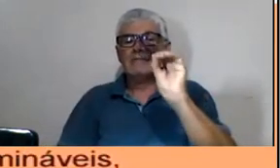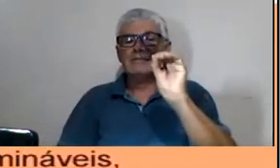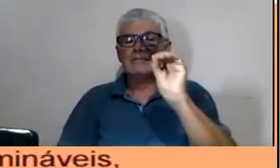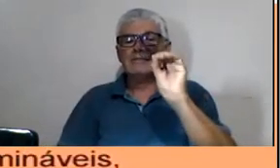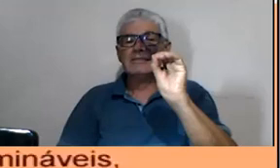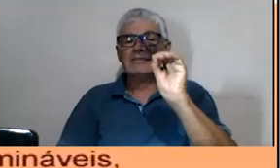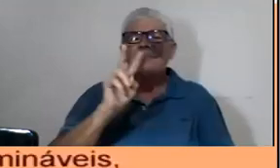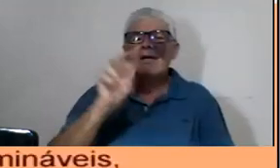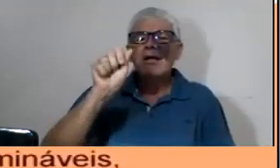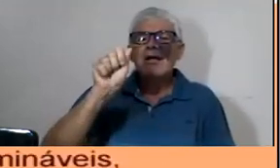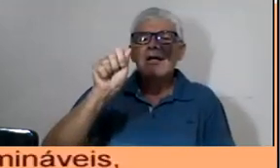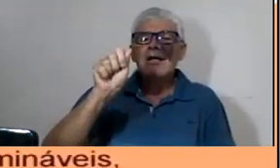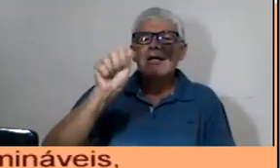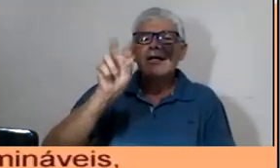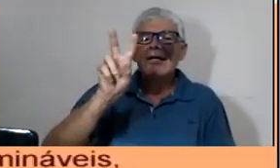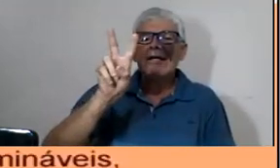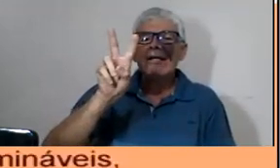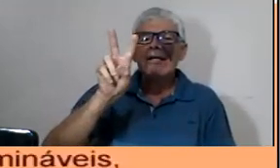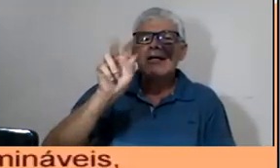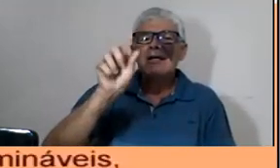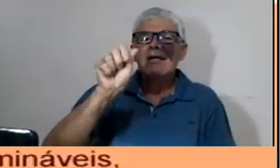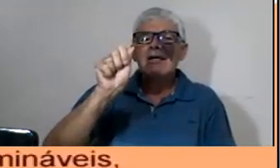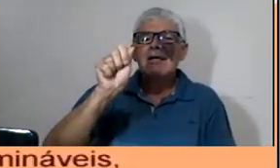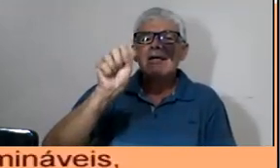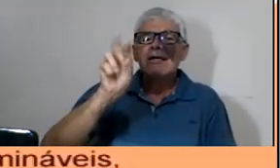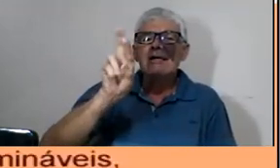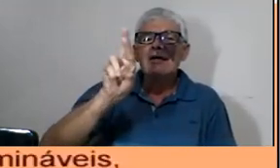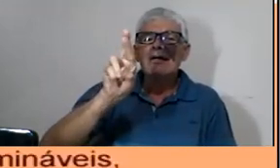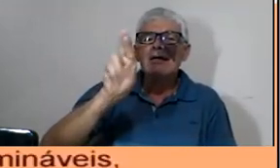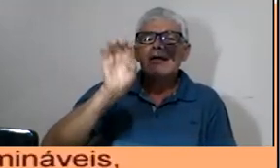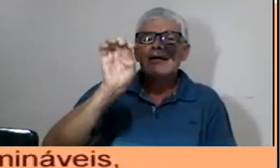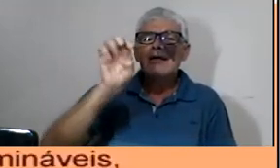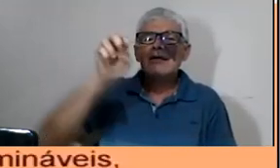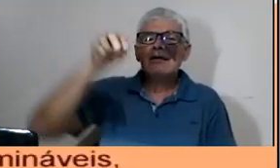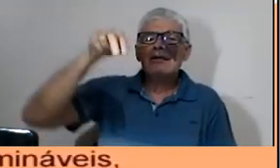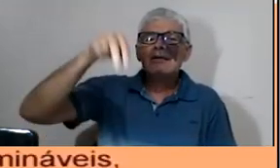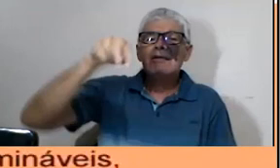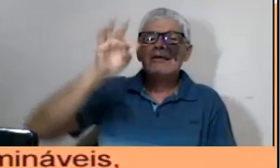quando a gente se sente útil na obra de Deus, a gente tem uma vida muito mais